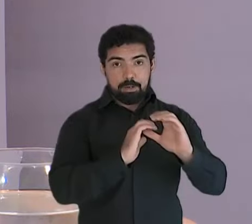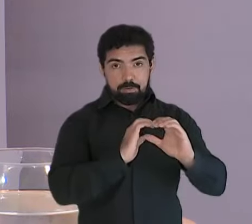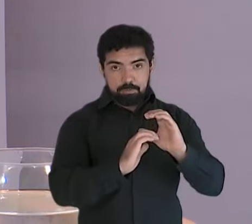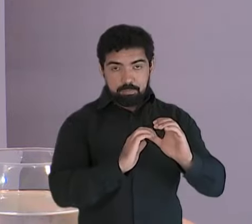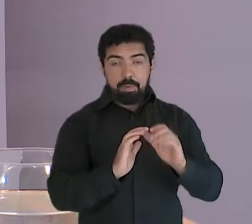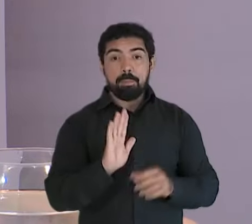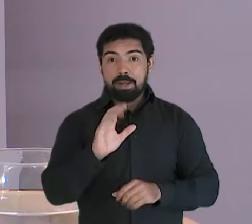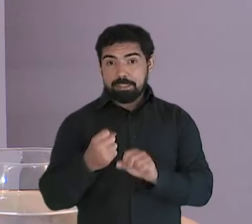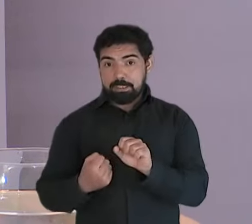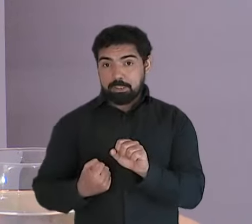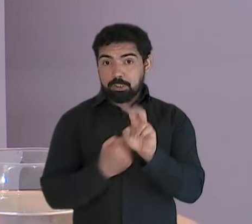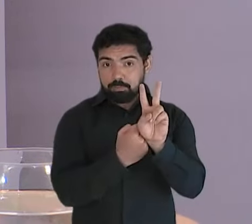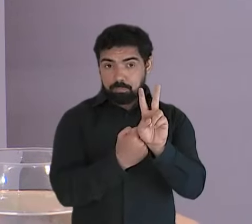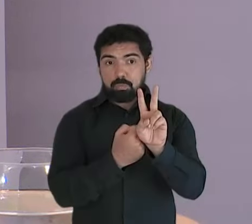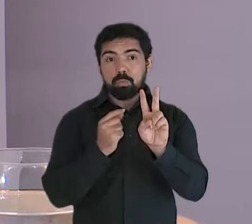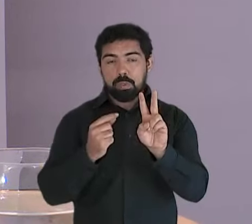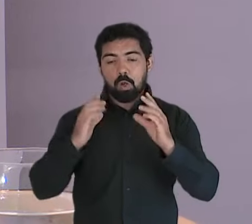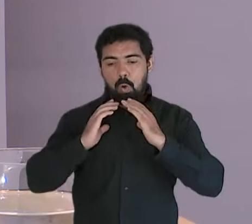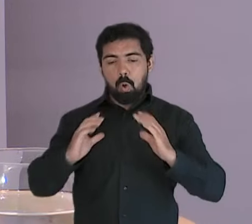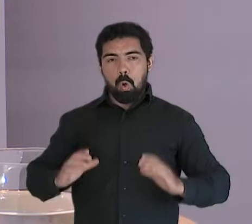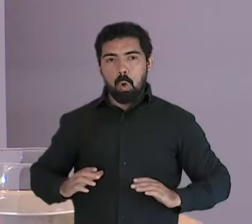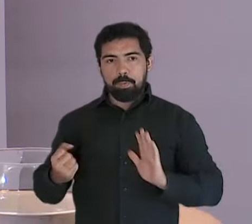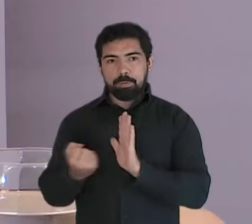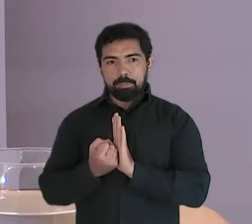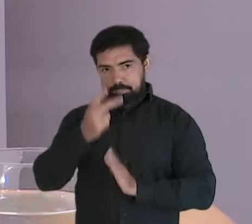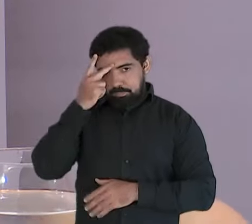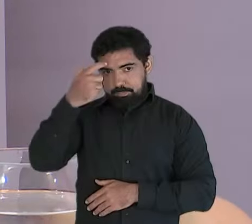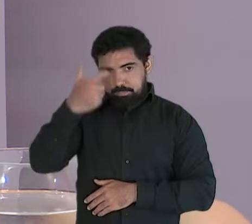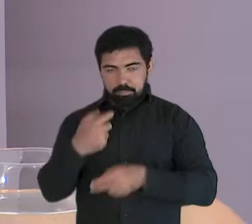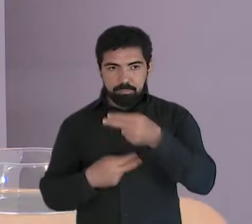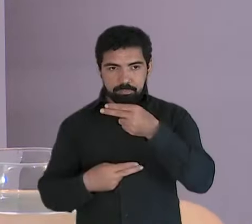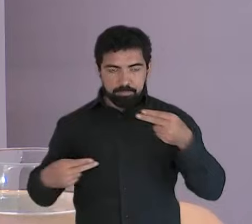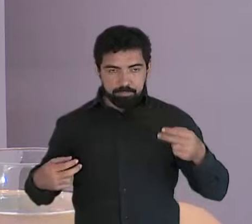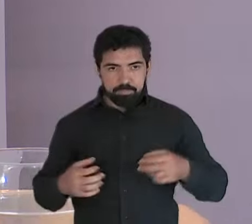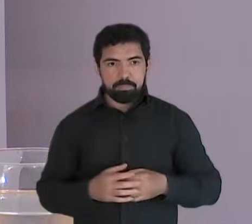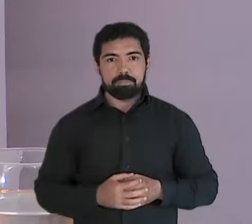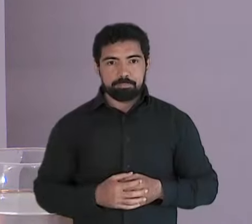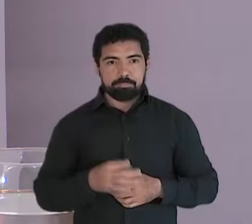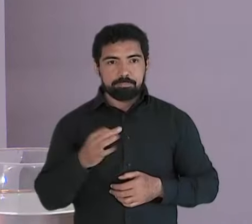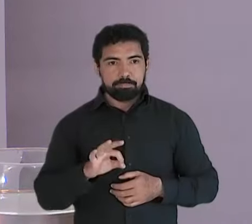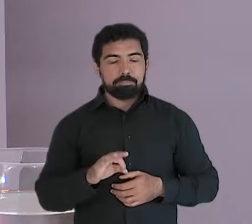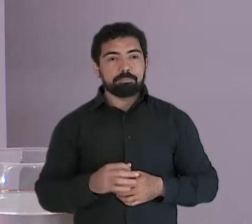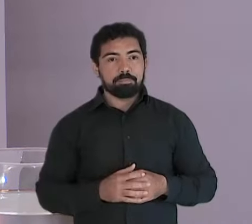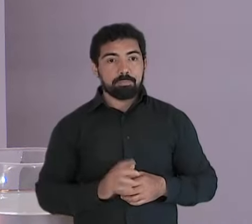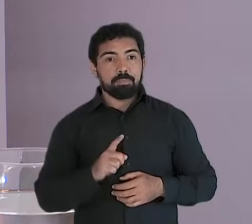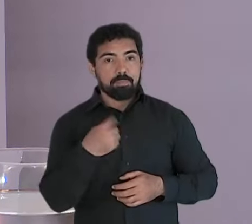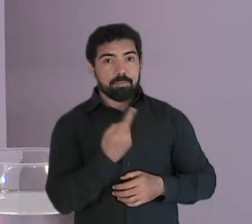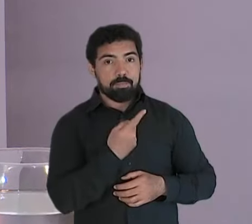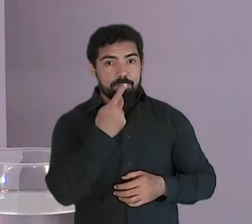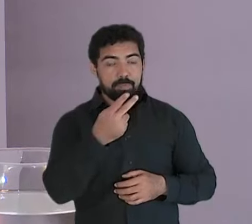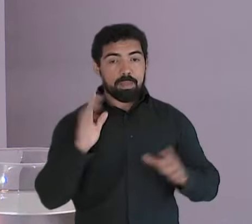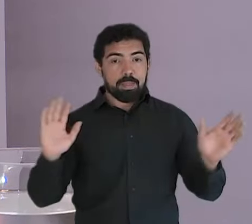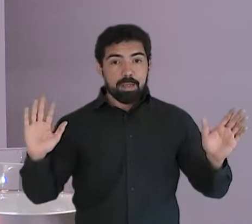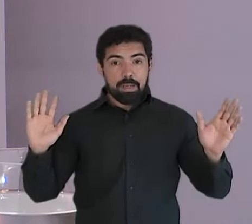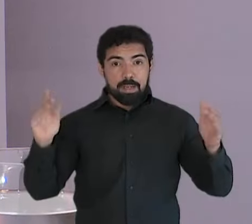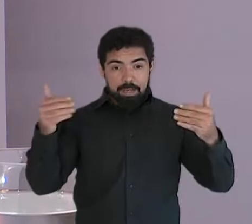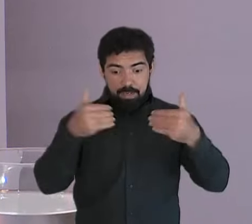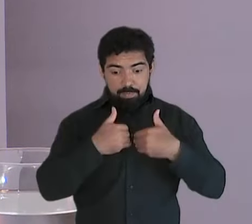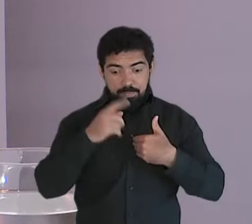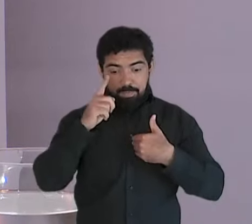2 para comportamento estereotipado. Sim. Tá entendendo? Ela pode ter, de novo, como a gente falou, o autismo é um espectro, mas